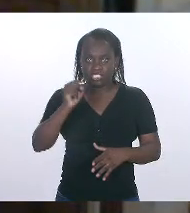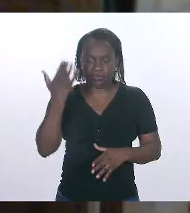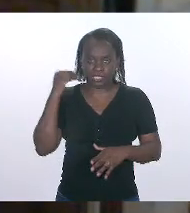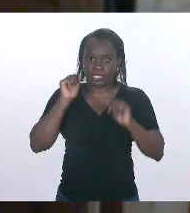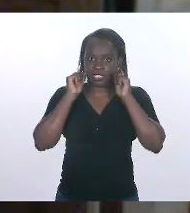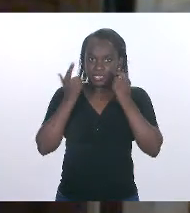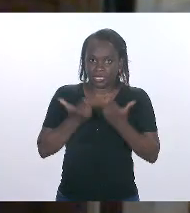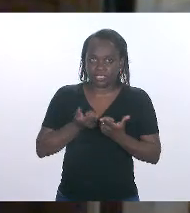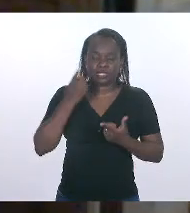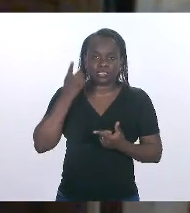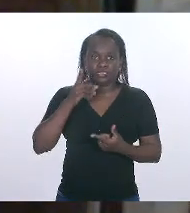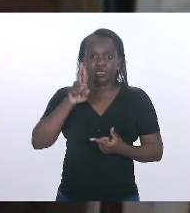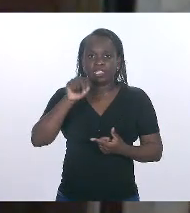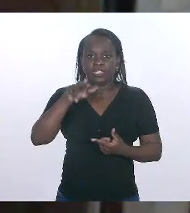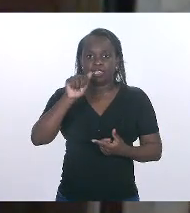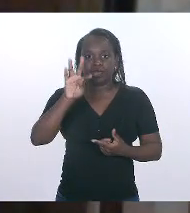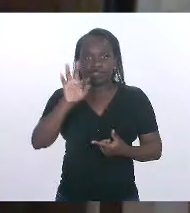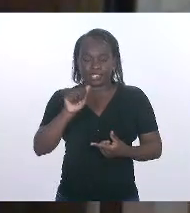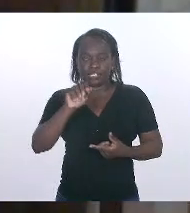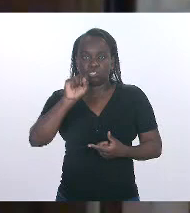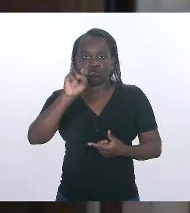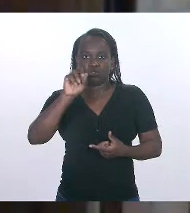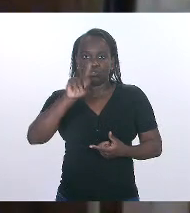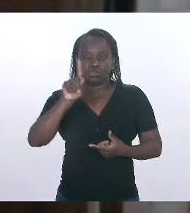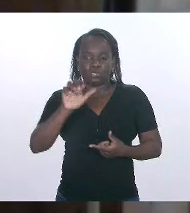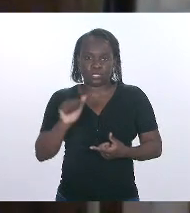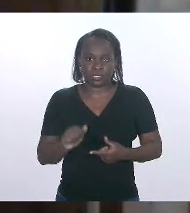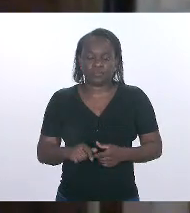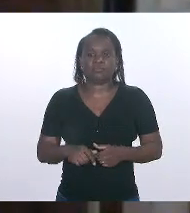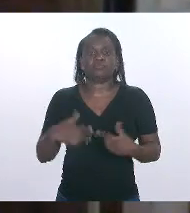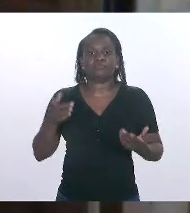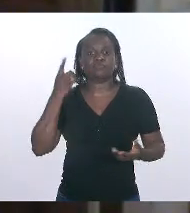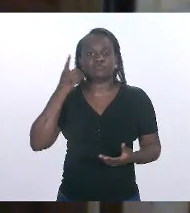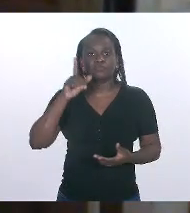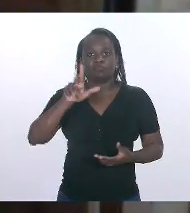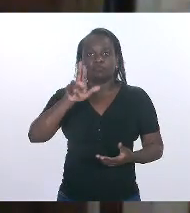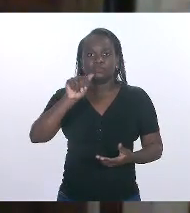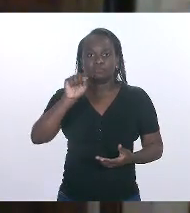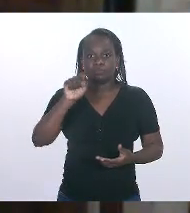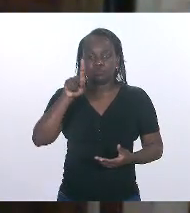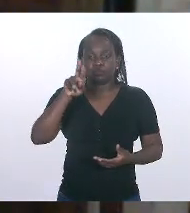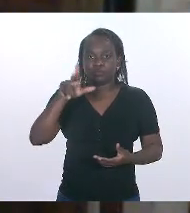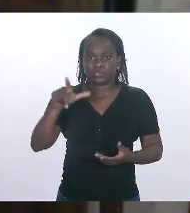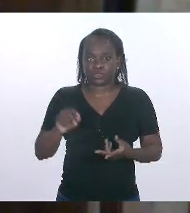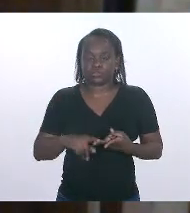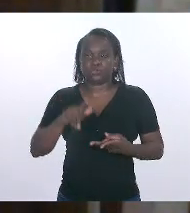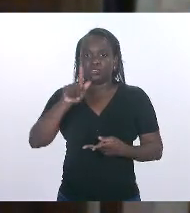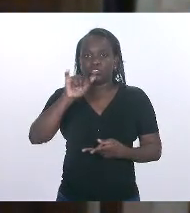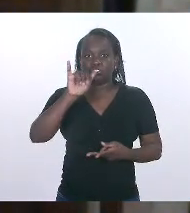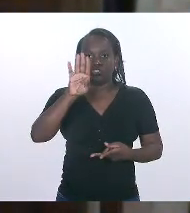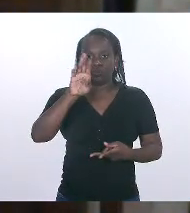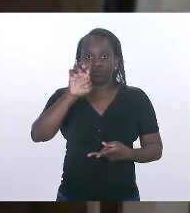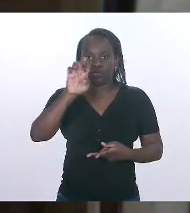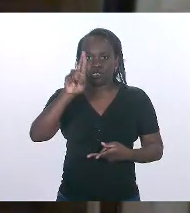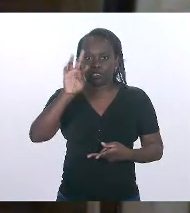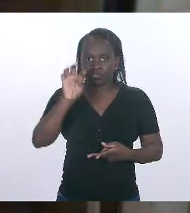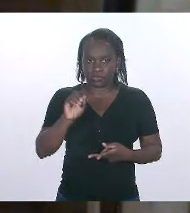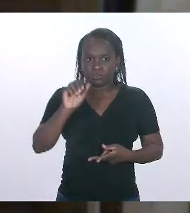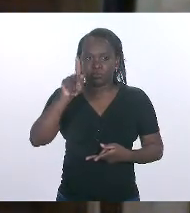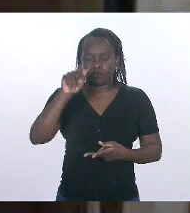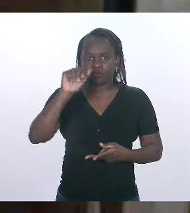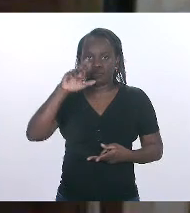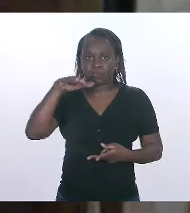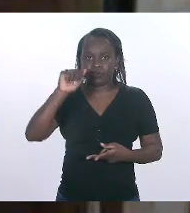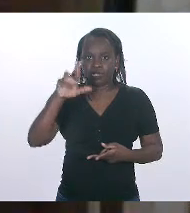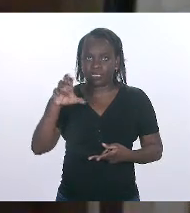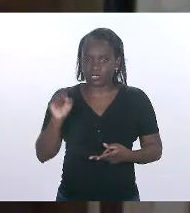Legislativa, a deputada Renata Souza, do deputado Luiz Paulo e do deputado Gilberto Palmares. Eu